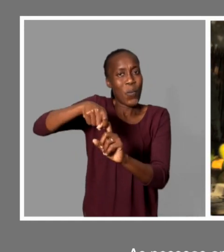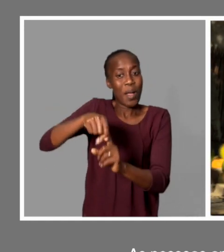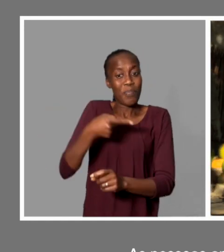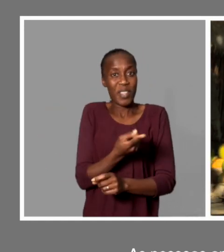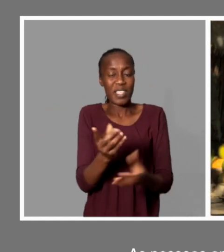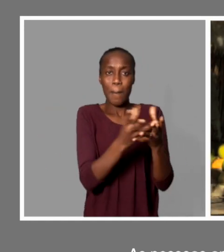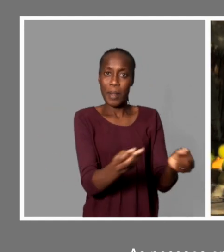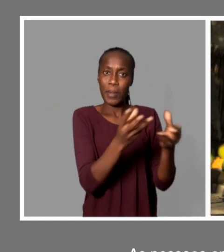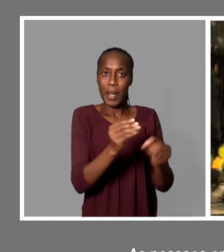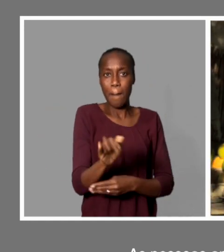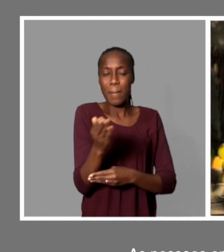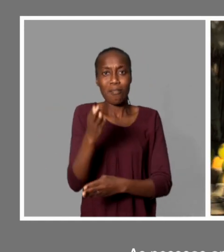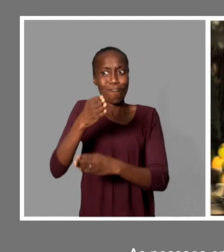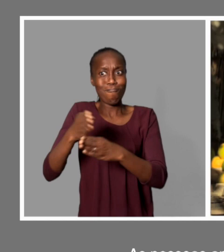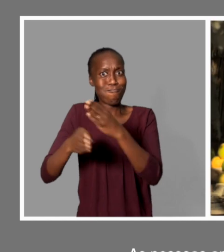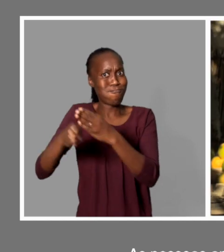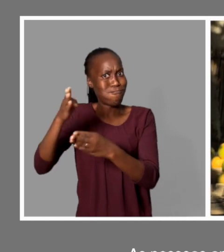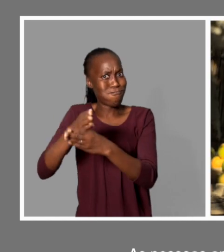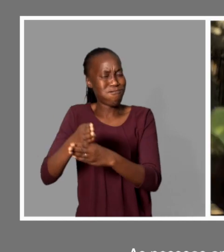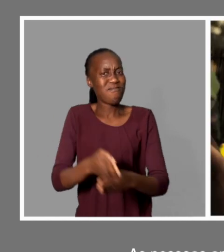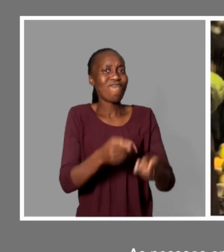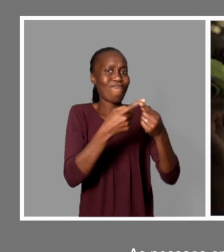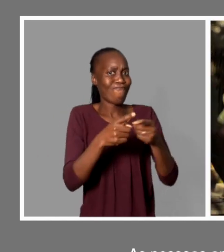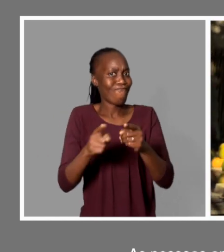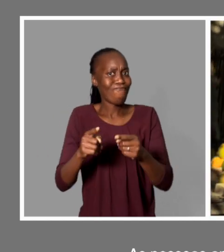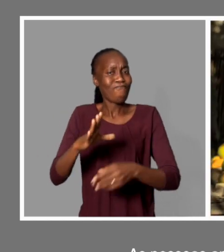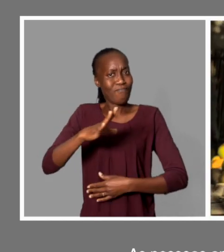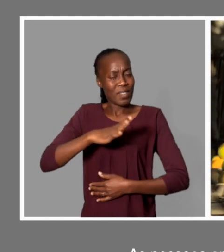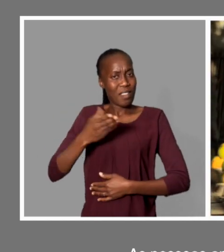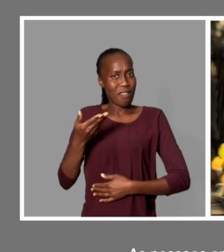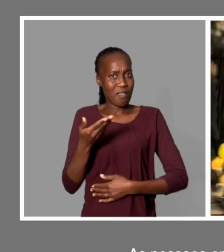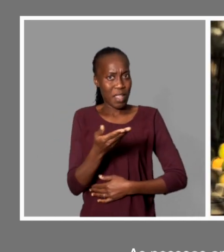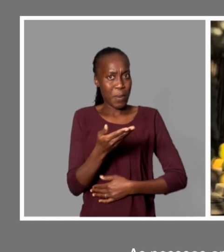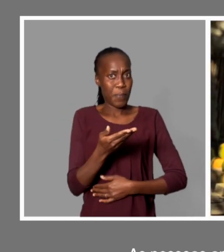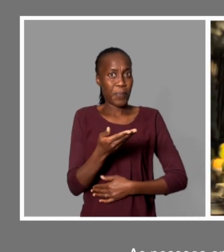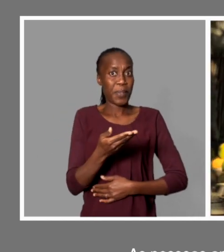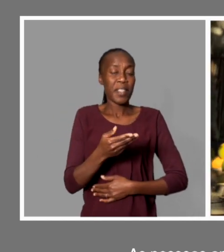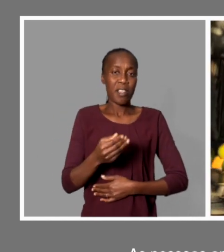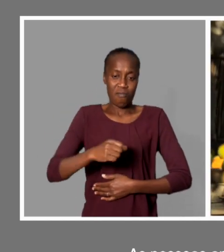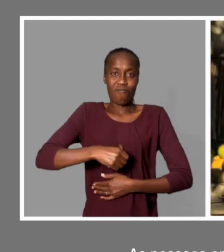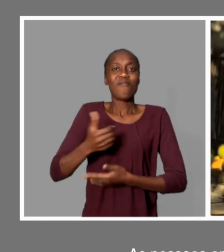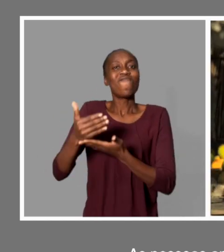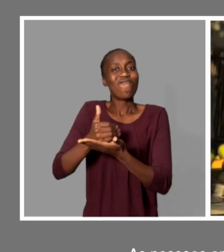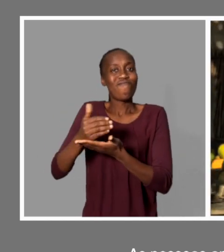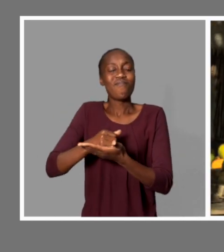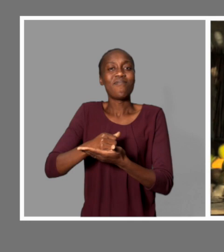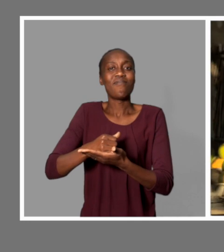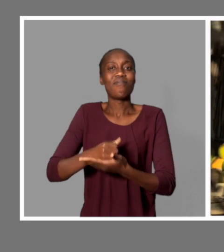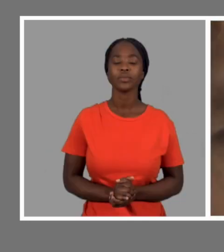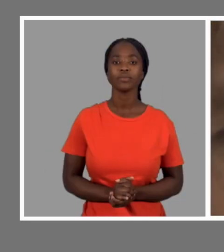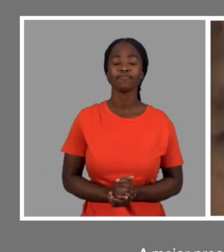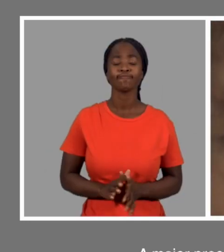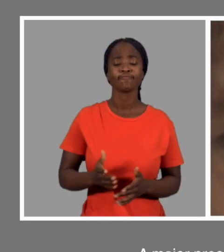madeira para a construção, mesmo prumos aí, tenho um pouco de prumos. Eu que tenho me